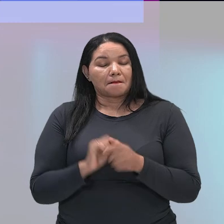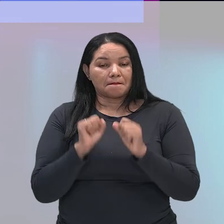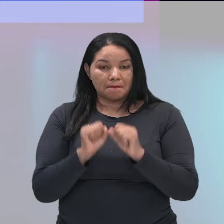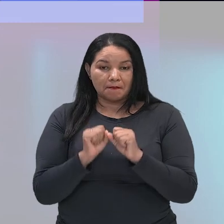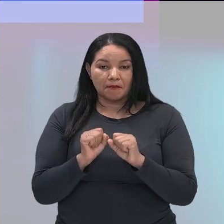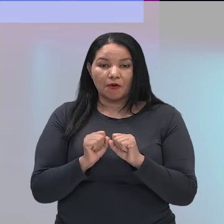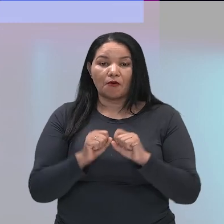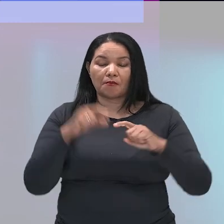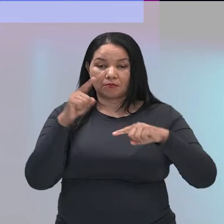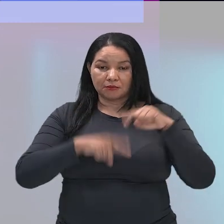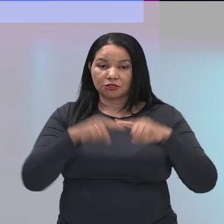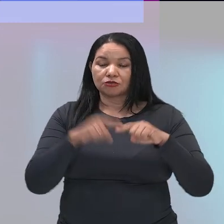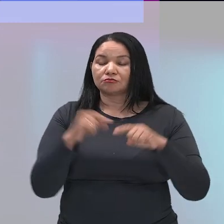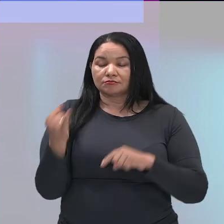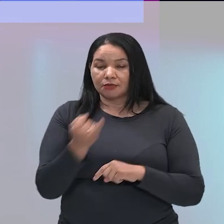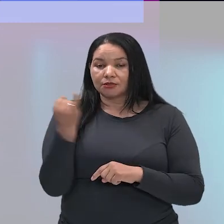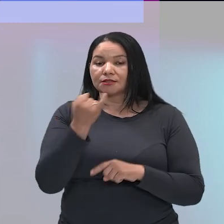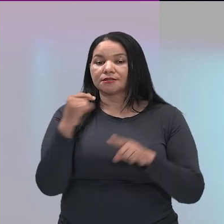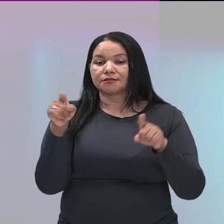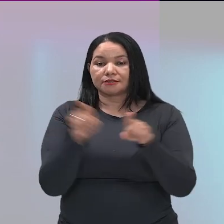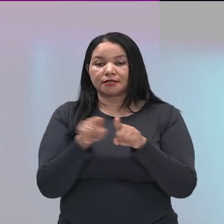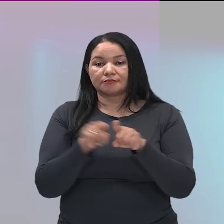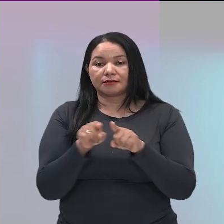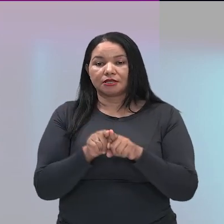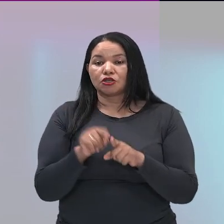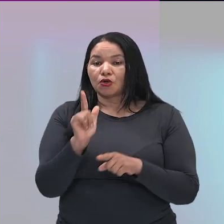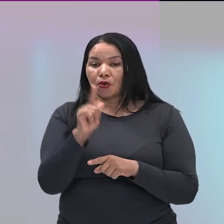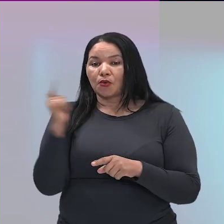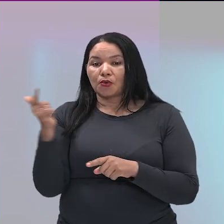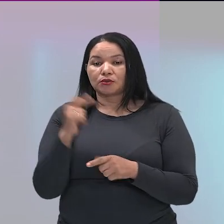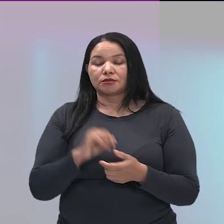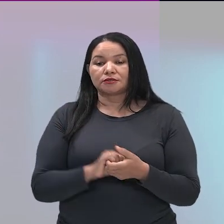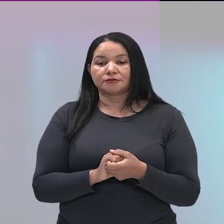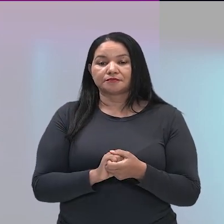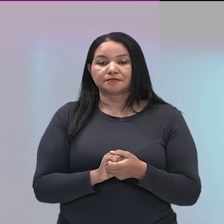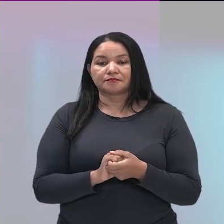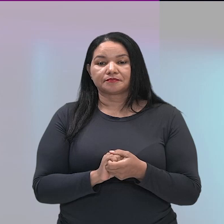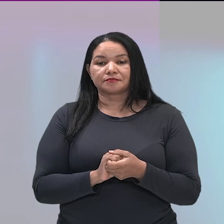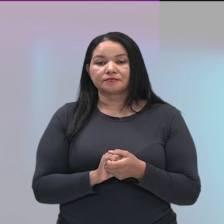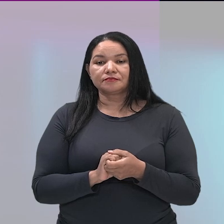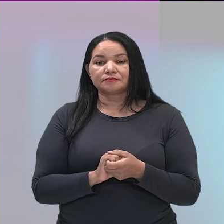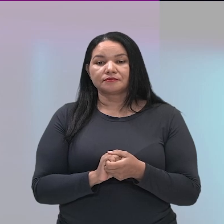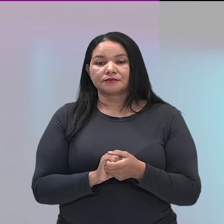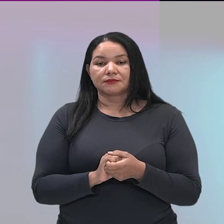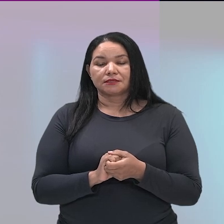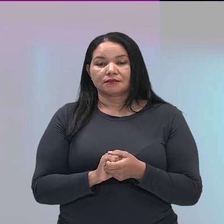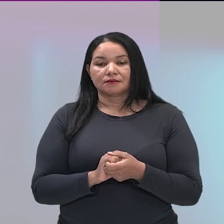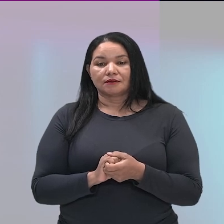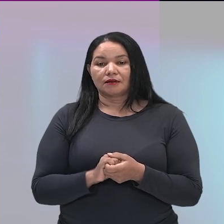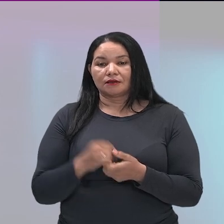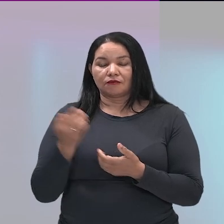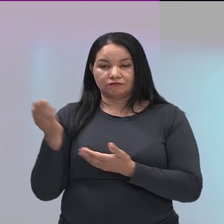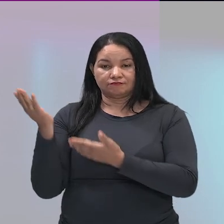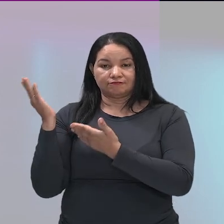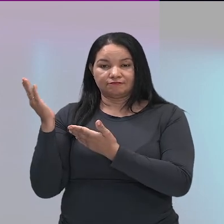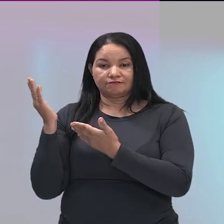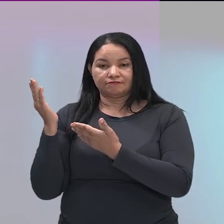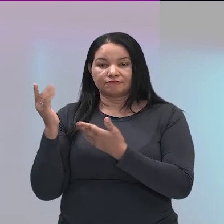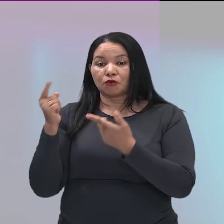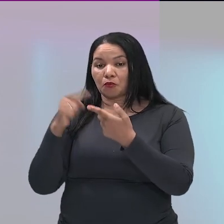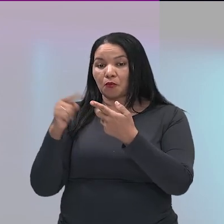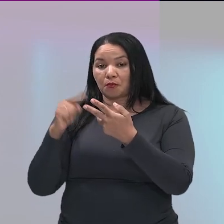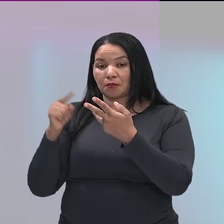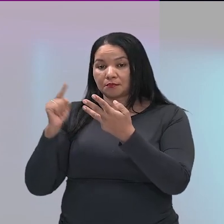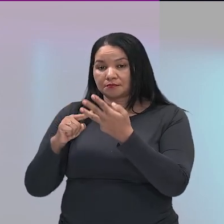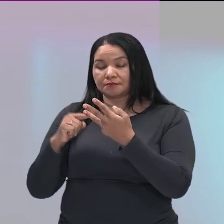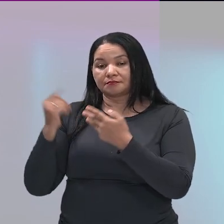muito importante. Conhecendo outras, vamos lá, Moodle, como a Asana e a Basecamp, tá? Então,